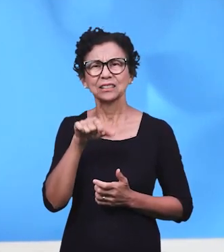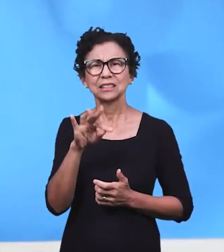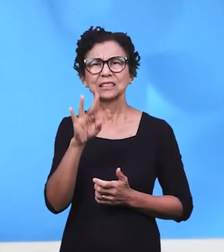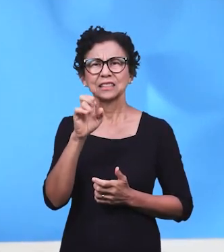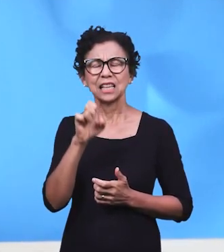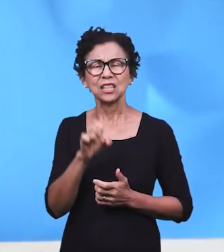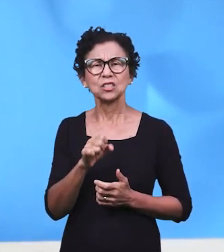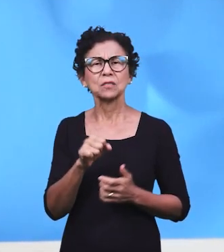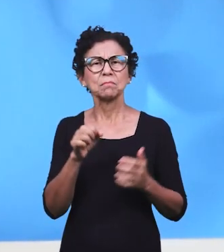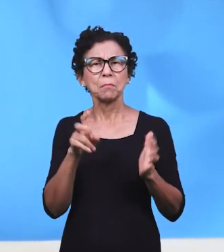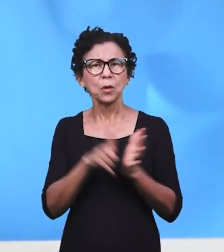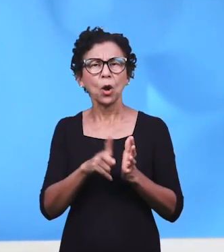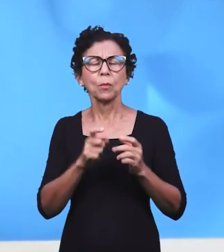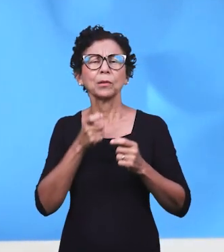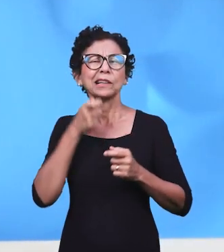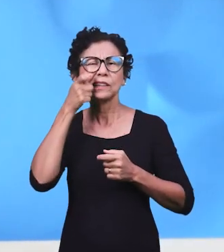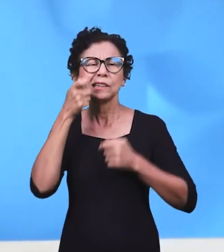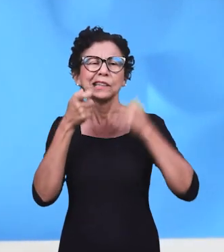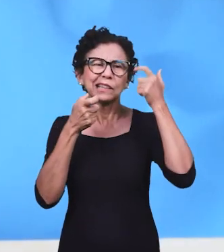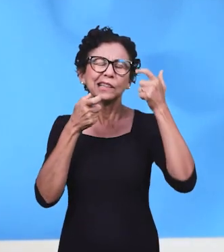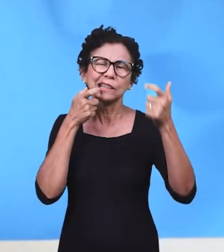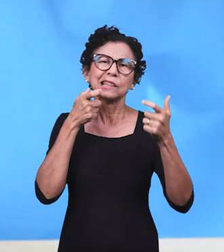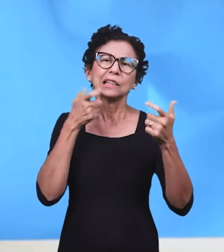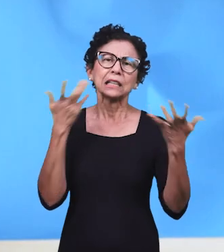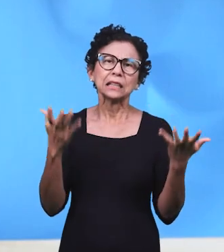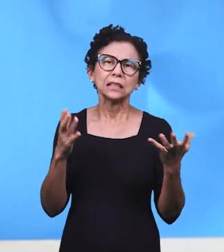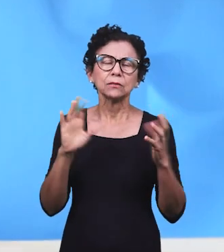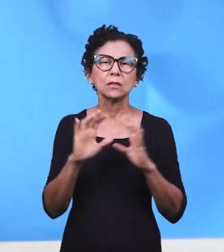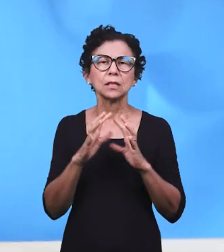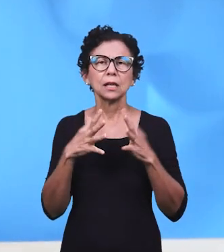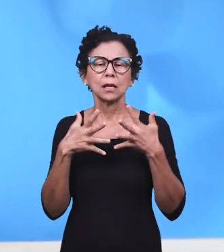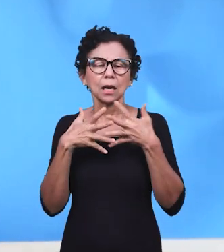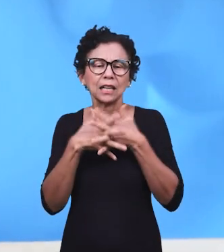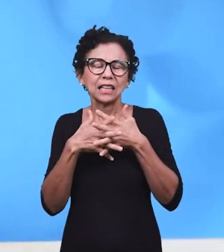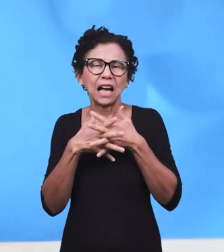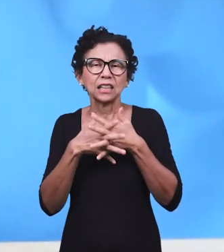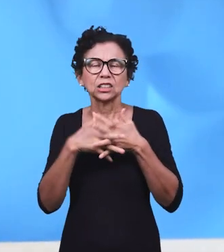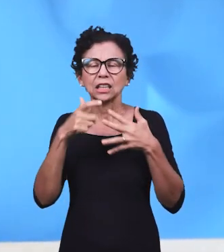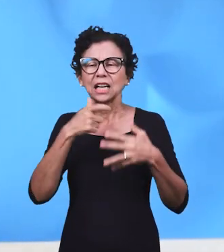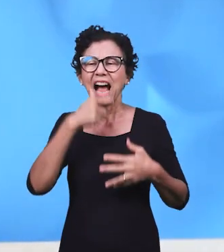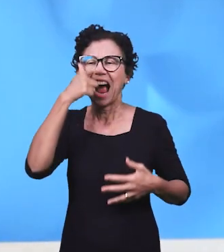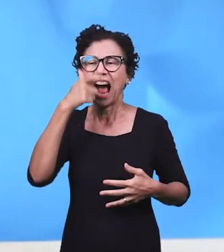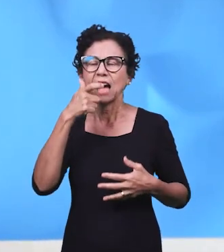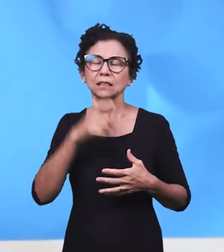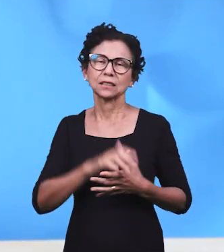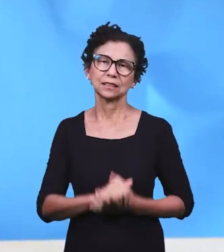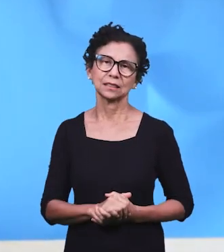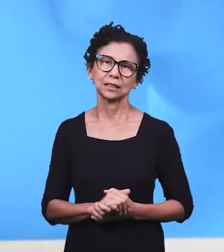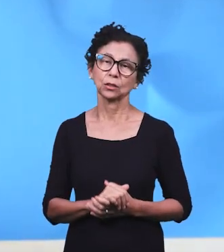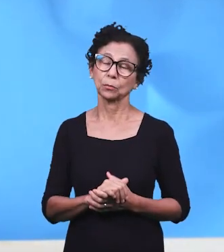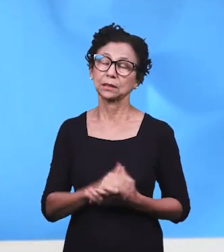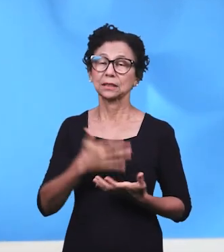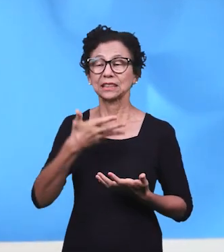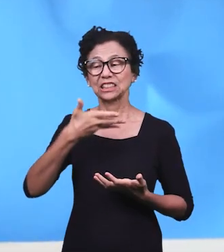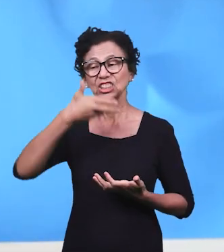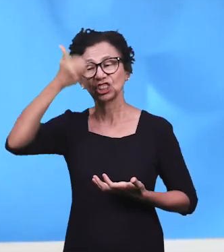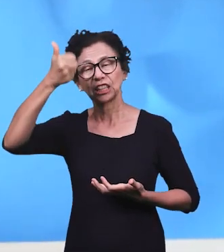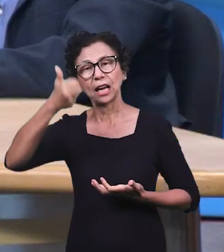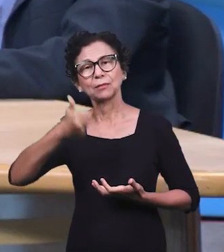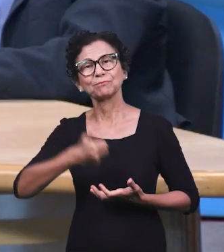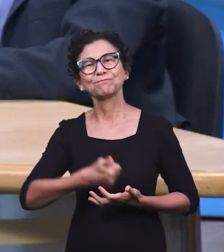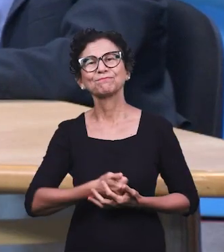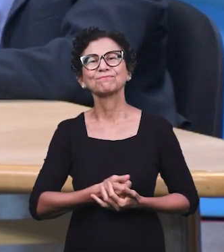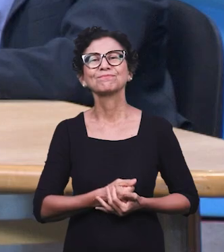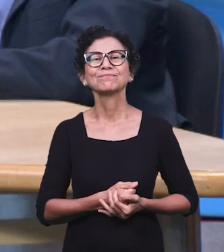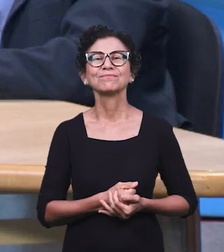acho que é o melhor caminho para que a gente consiga, que ele permita, né, deixar fazer essa respiração da gengiva.